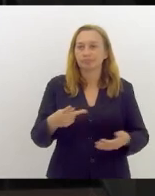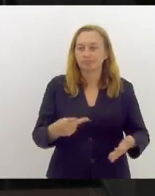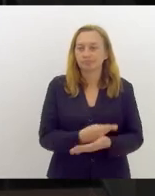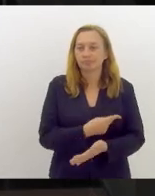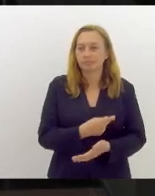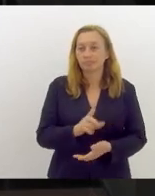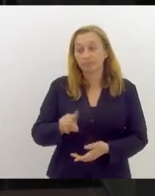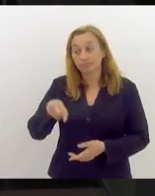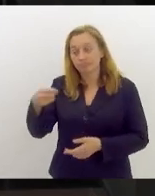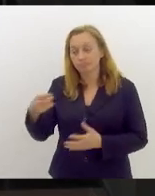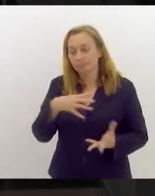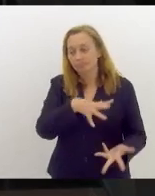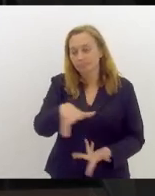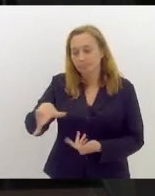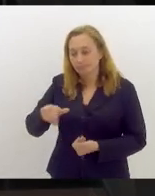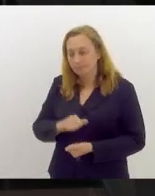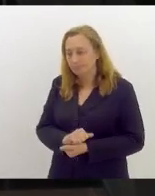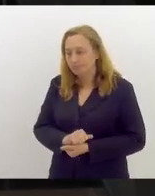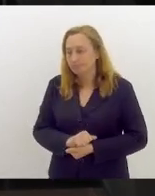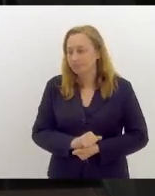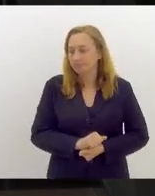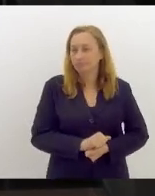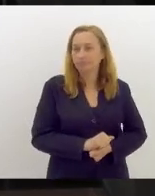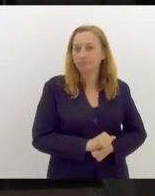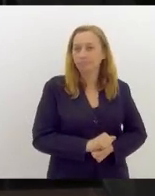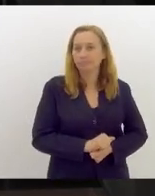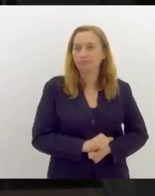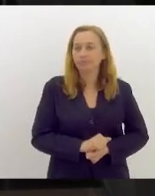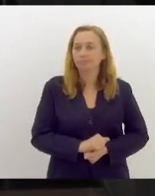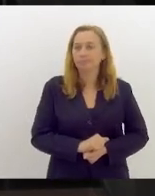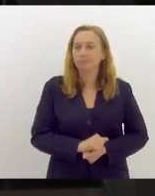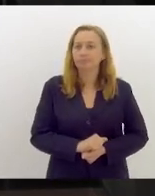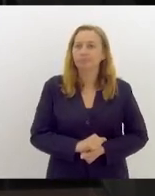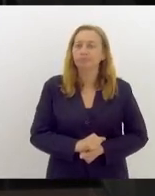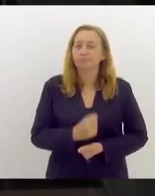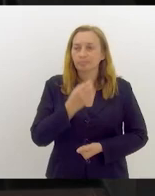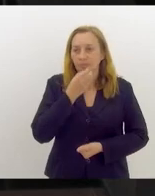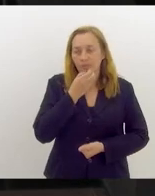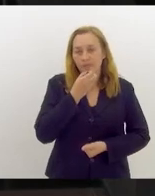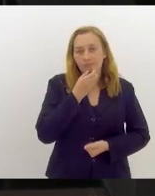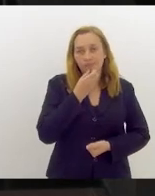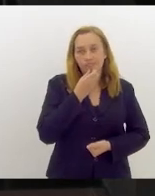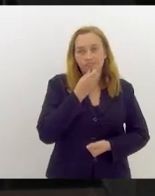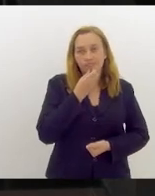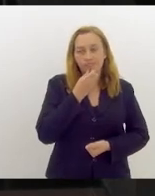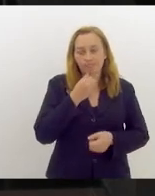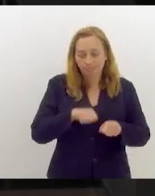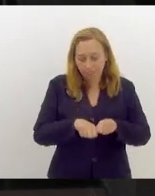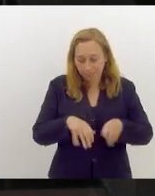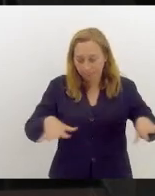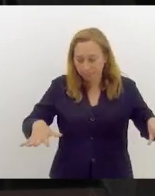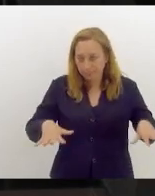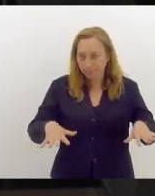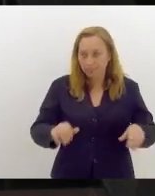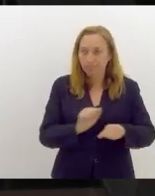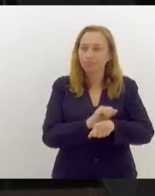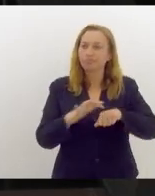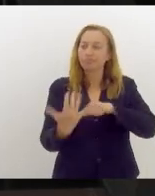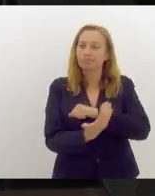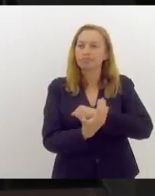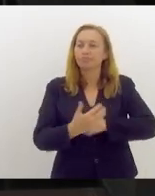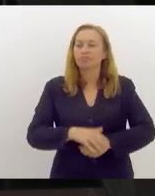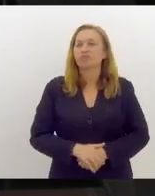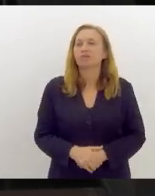no restante do mundo que foi uma objeto de uma pandemia da covid-19